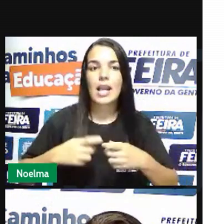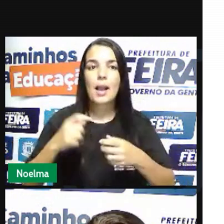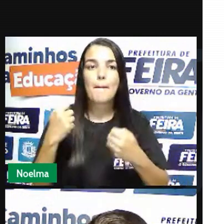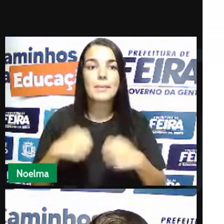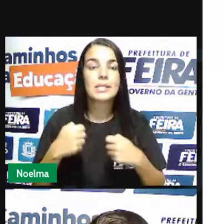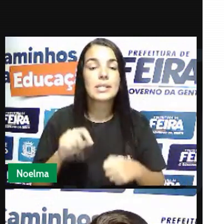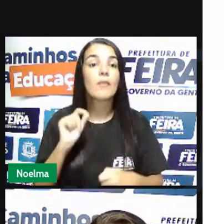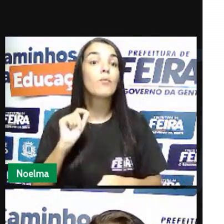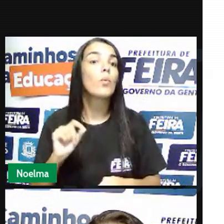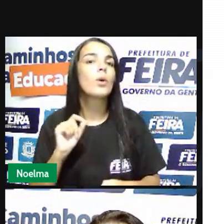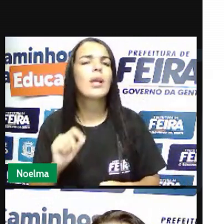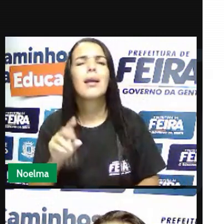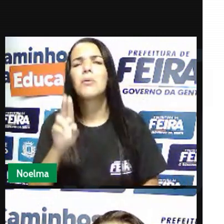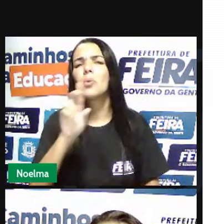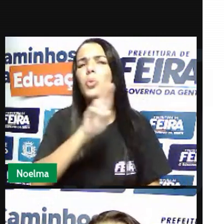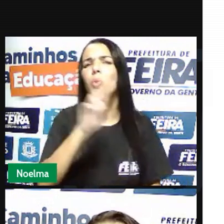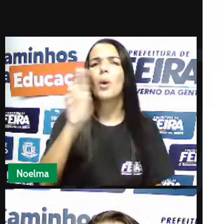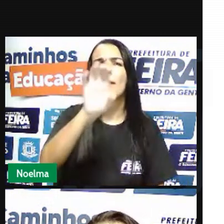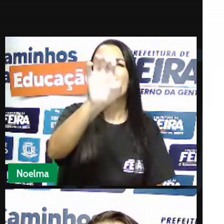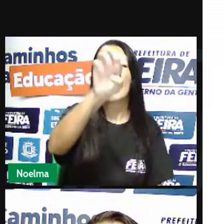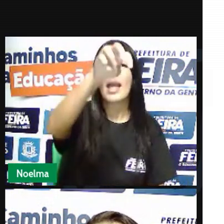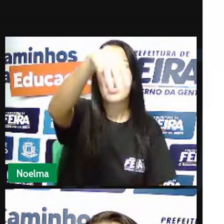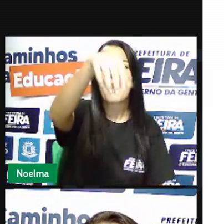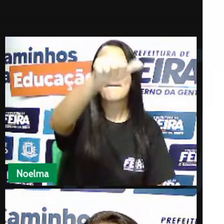emancipacionista. E o que é